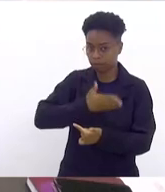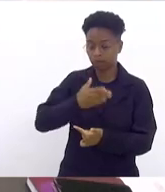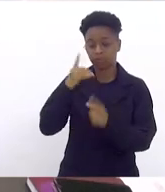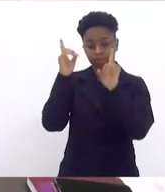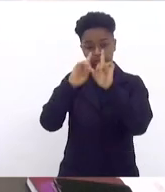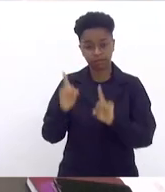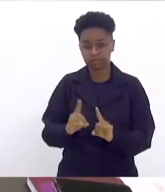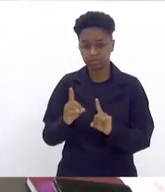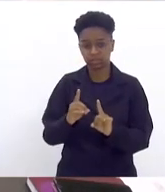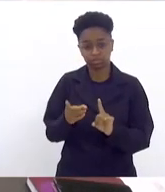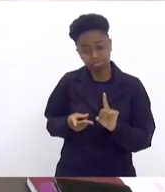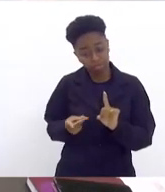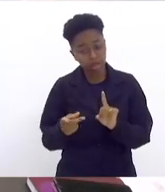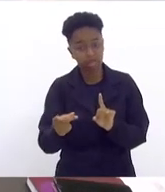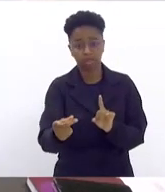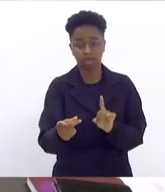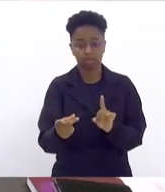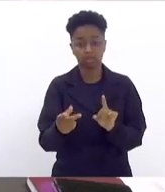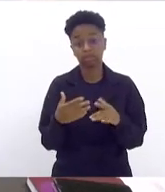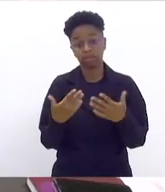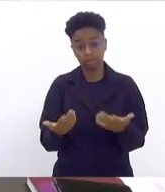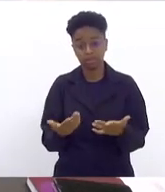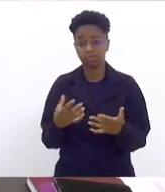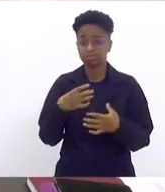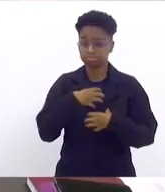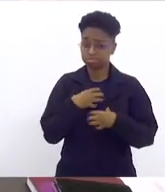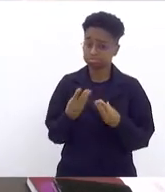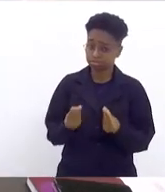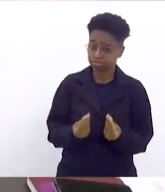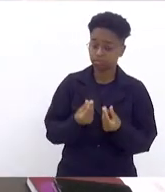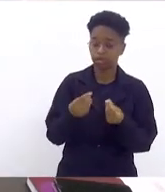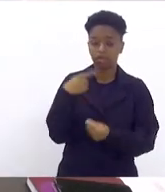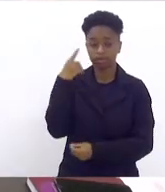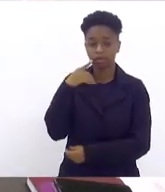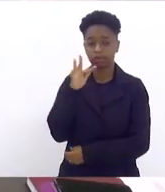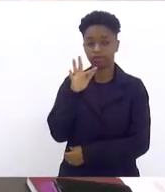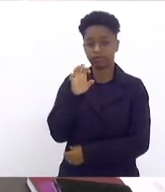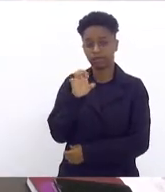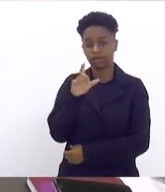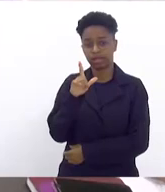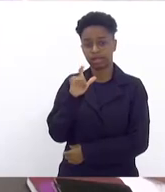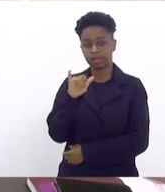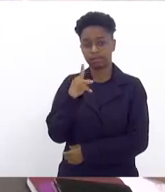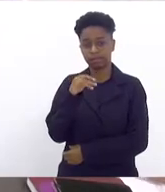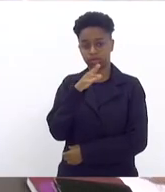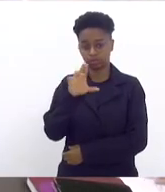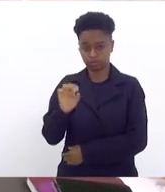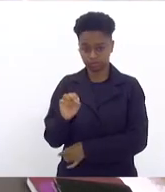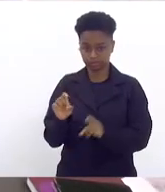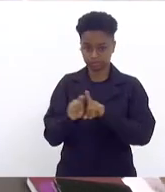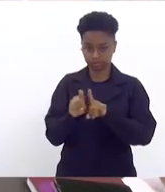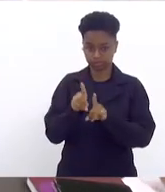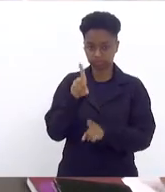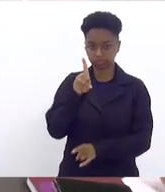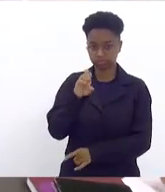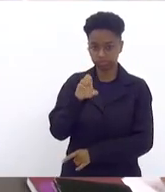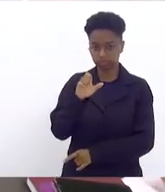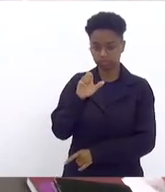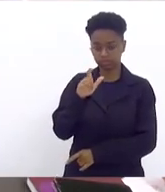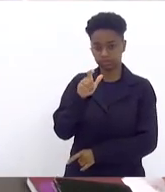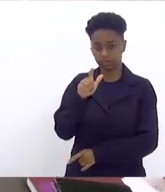deficiências irreversíveis. E aí muito a sensibilidade do deputado Filipinho Raves, do deputado Guilherme De Laroli, que faz a